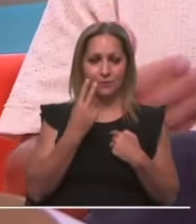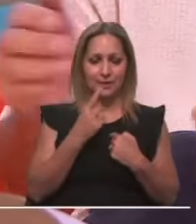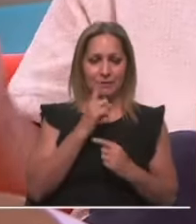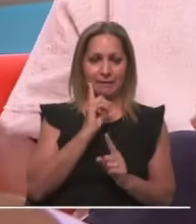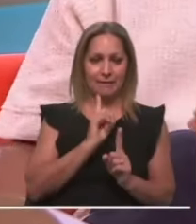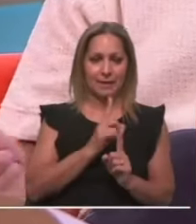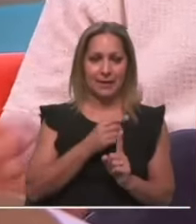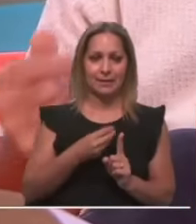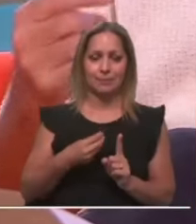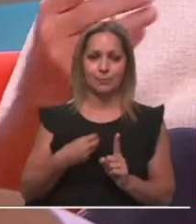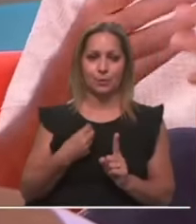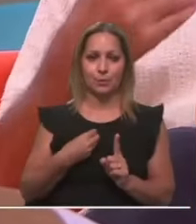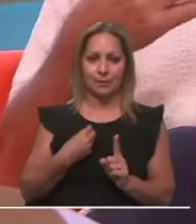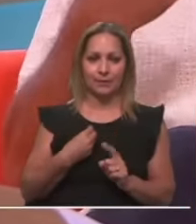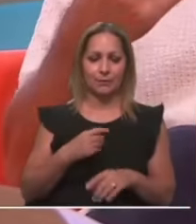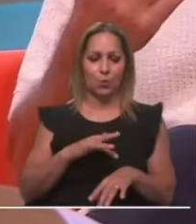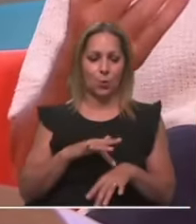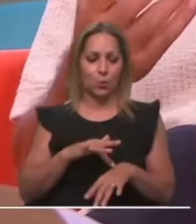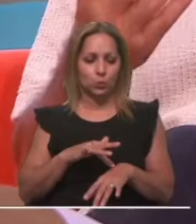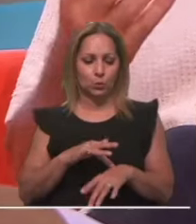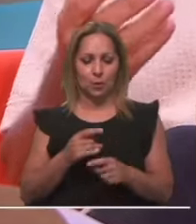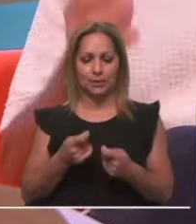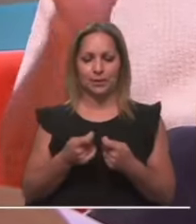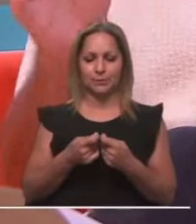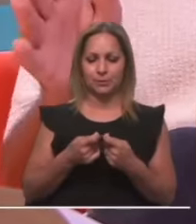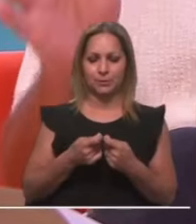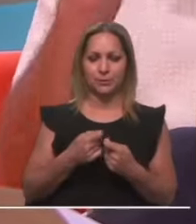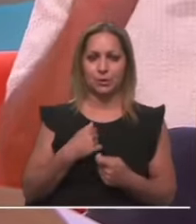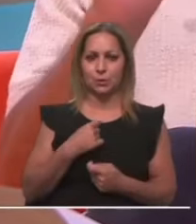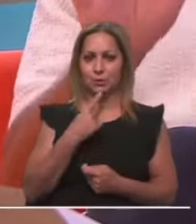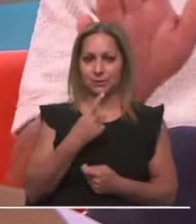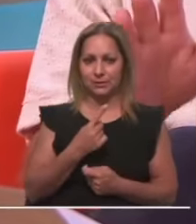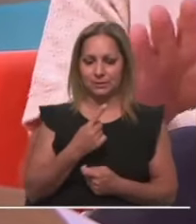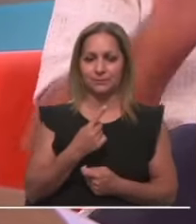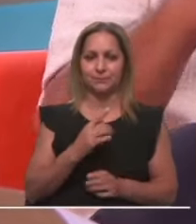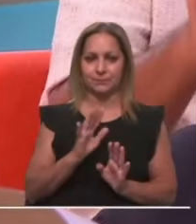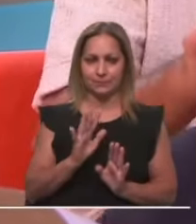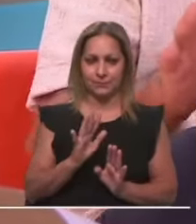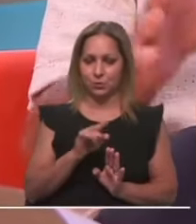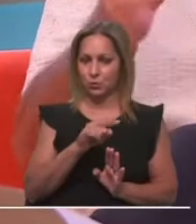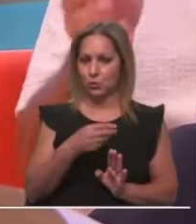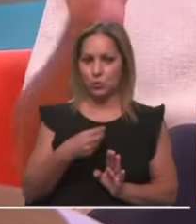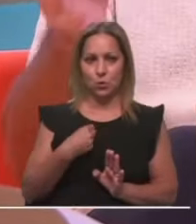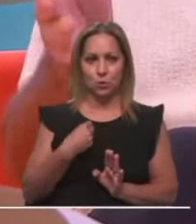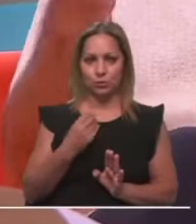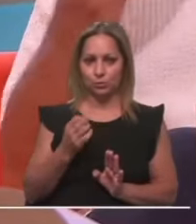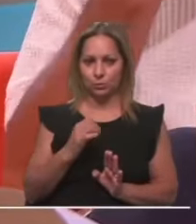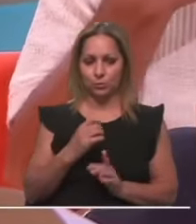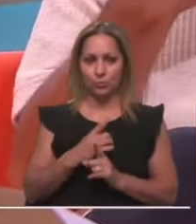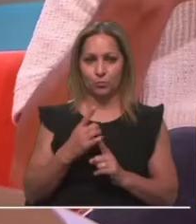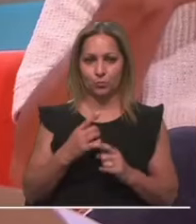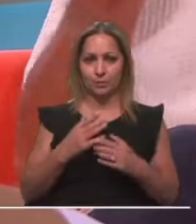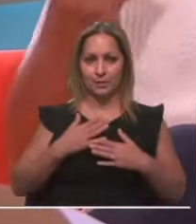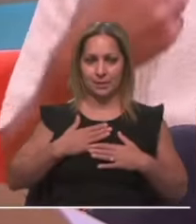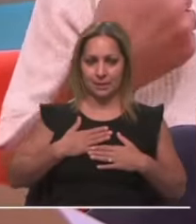com o toque com a proximidade que disse H mar João e não te preocupes porque o sexo na